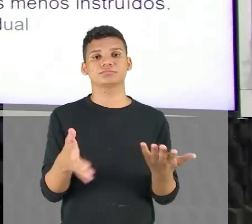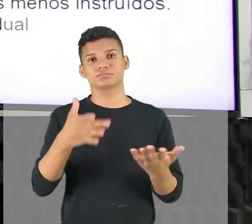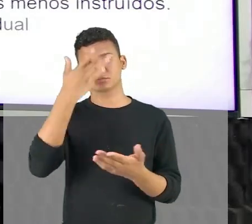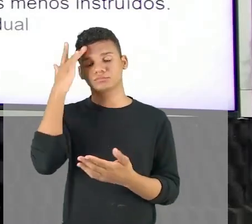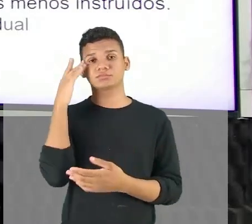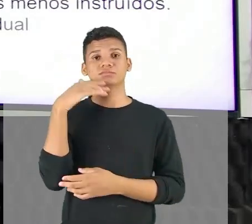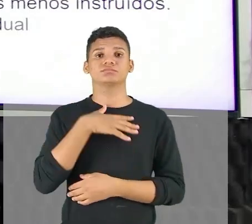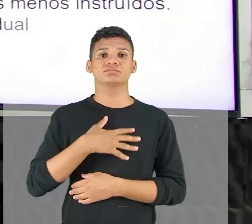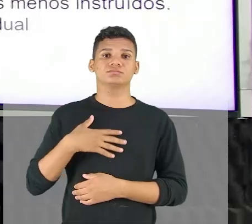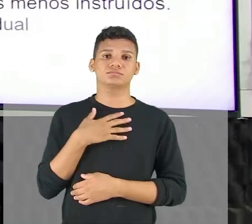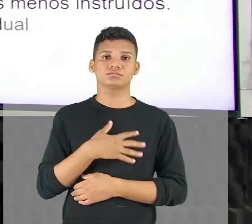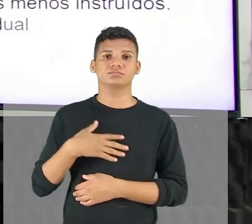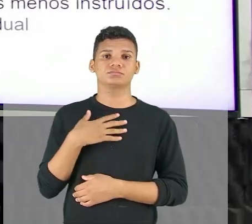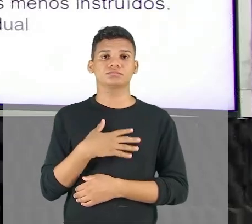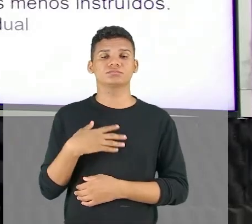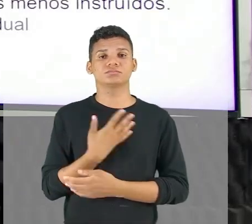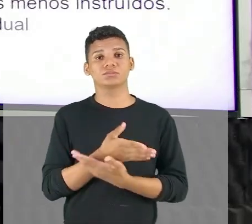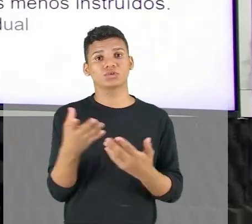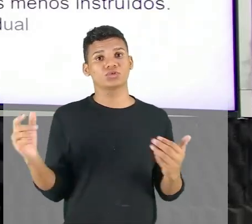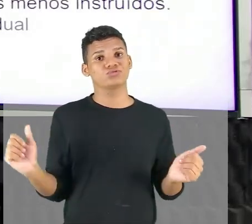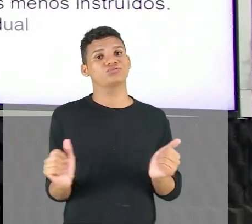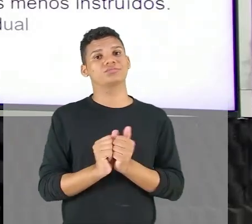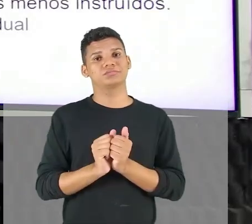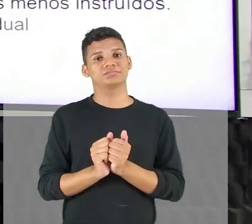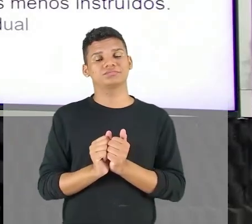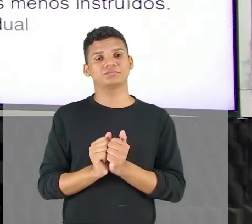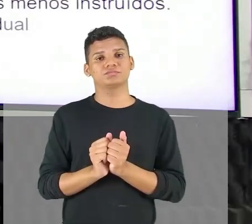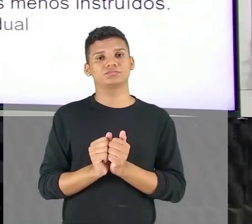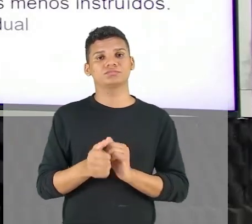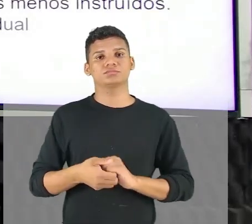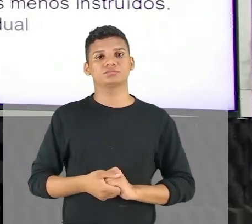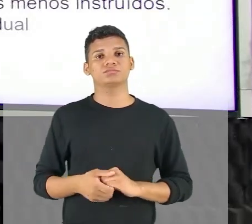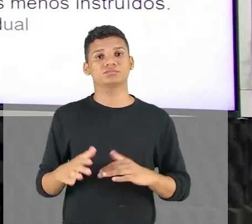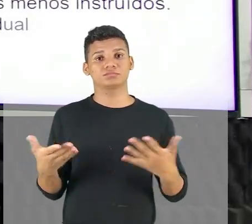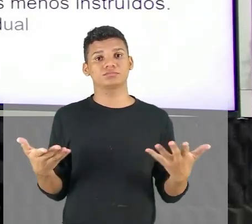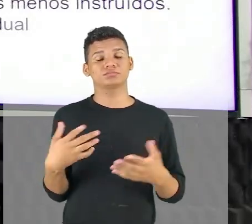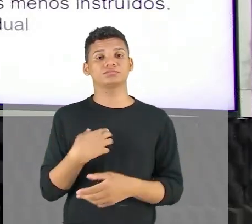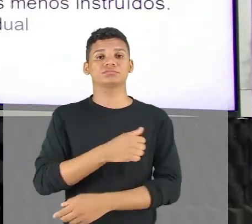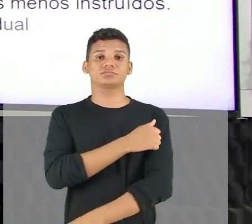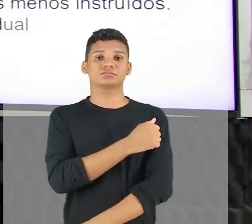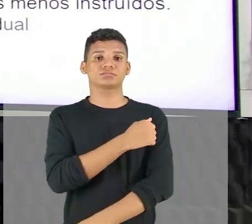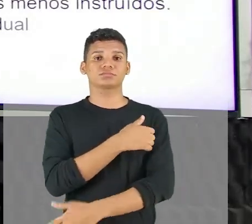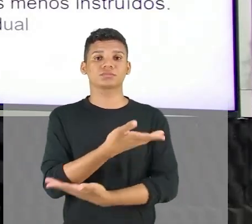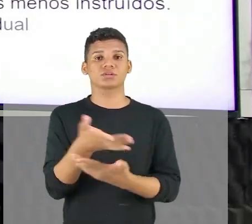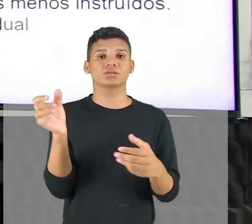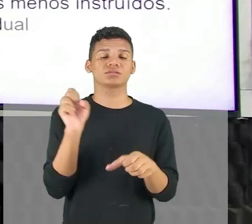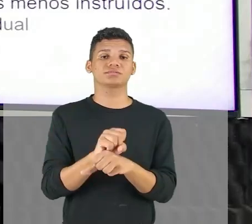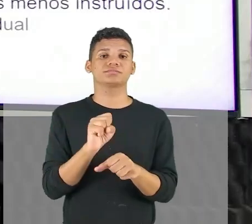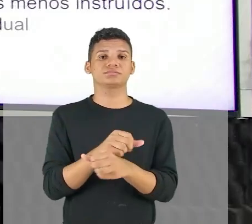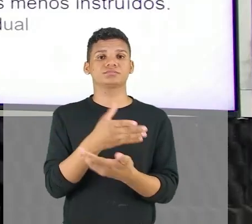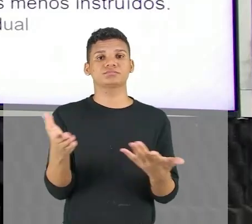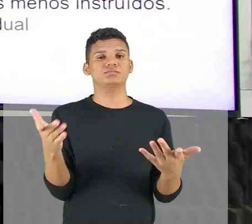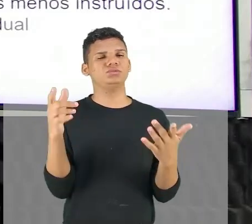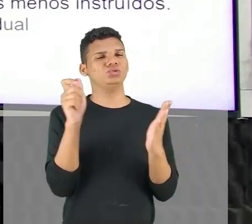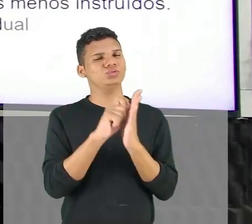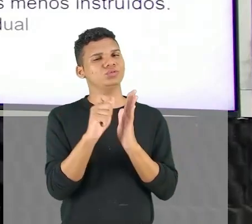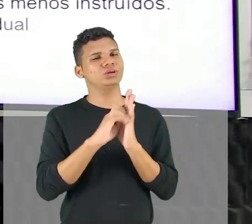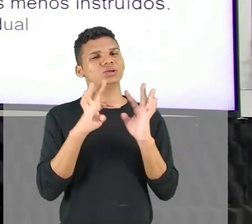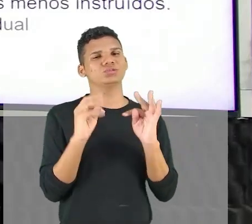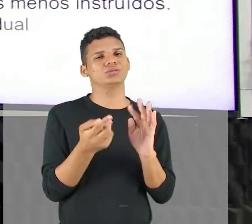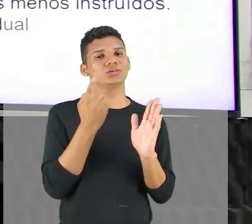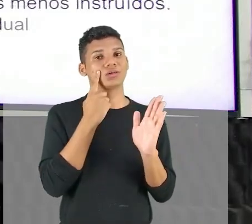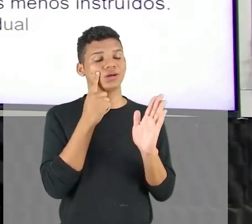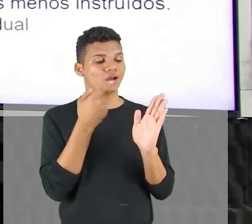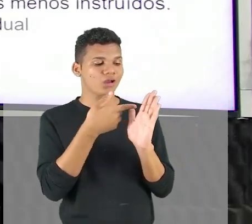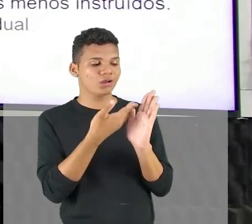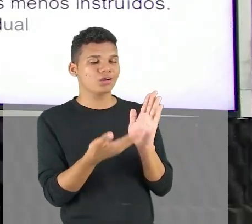foi um prazer estar aqui com vocês nessas aulas, né? Espero que vocês tenham anotado todas essas dicas que eu passei